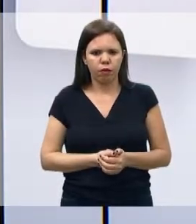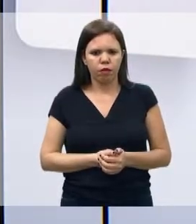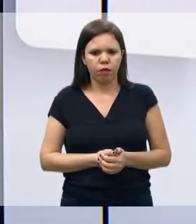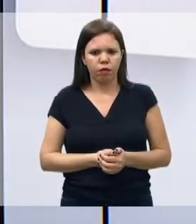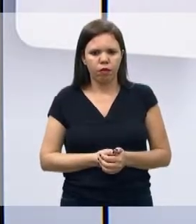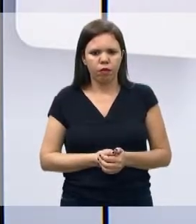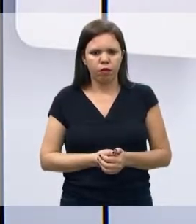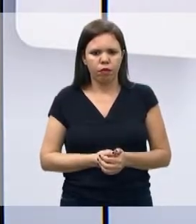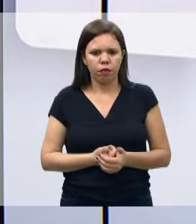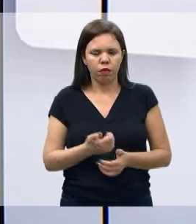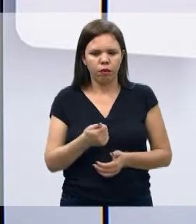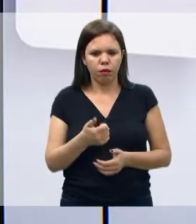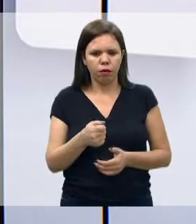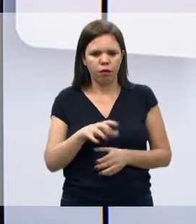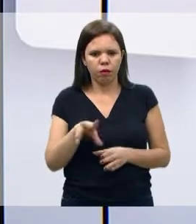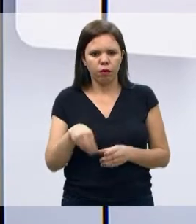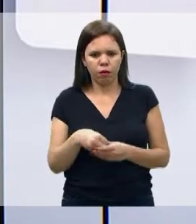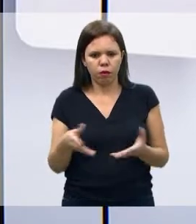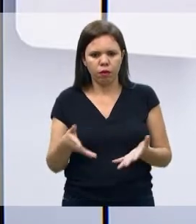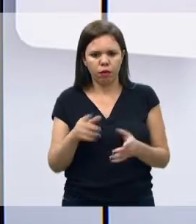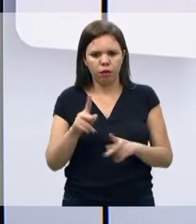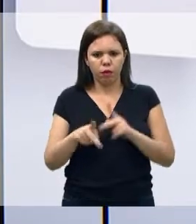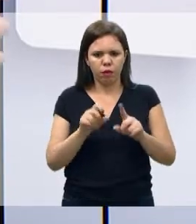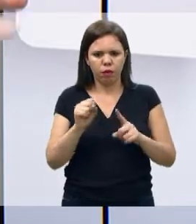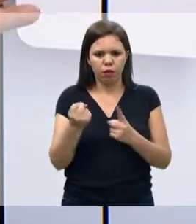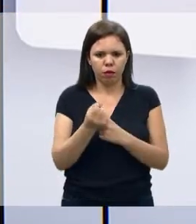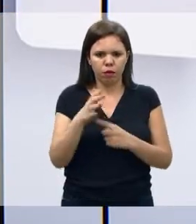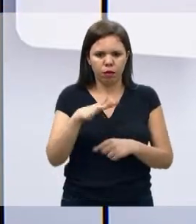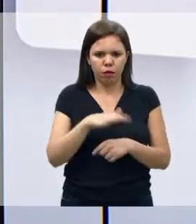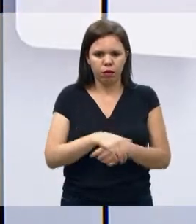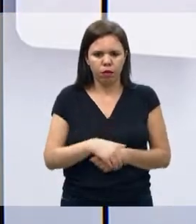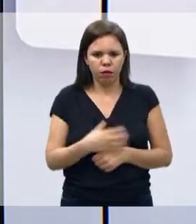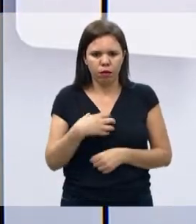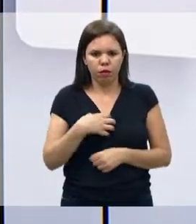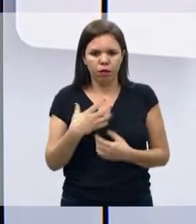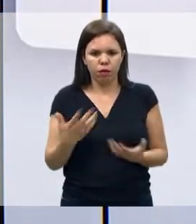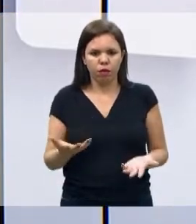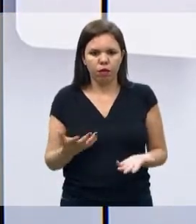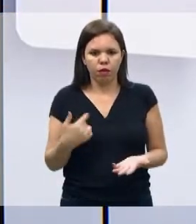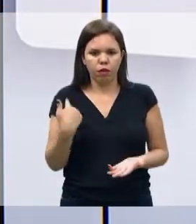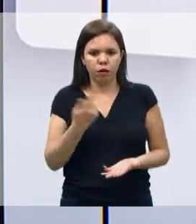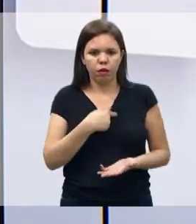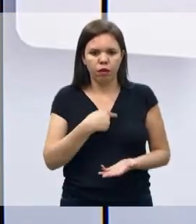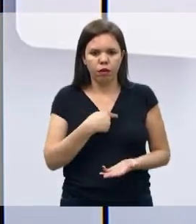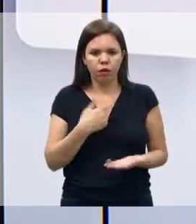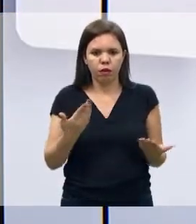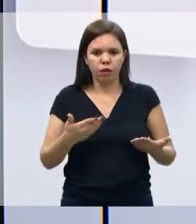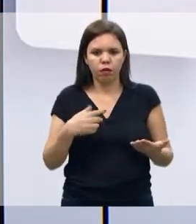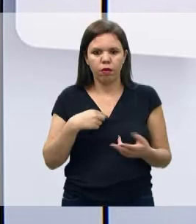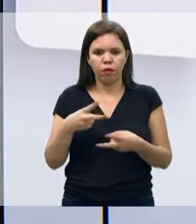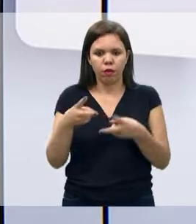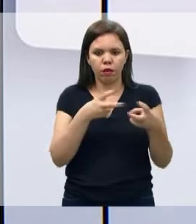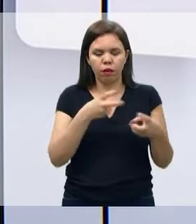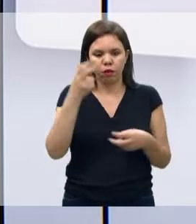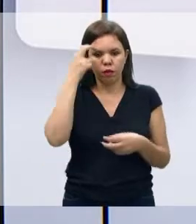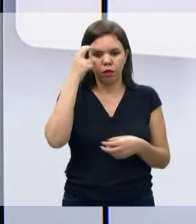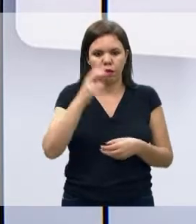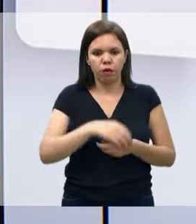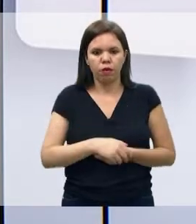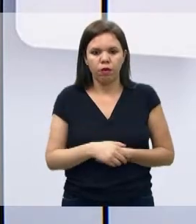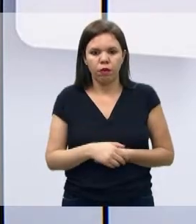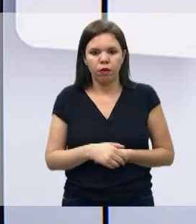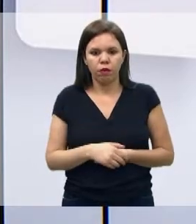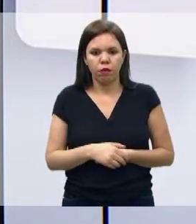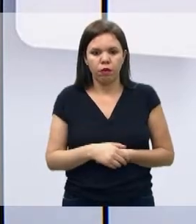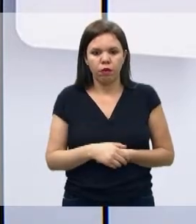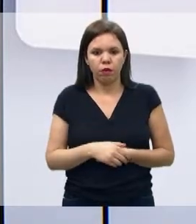um pouco de contribuição para a sociedade. De que forma? Nós pegamos hoje, você pega culturas, né, as